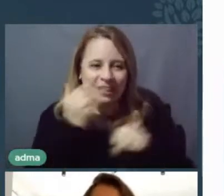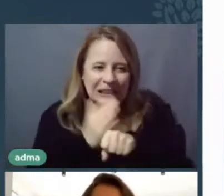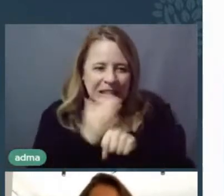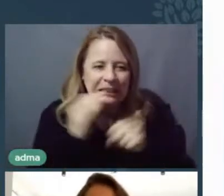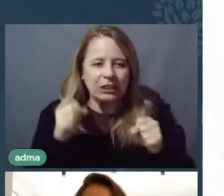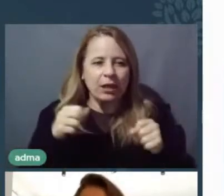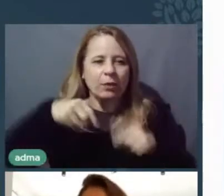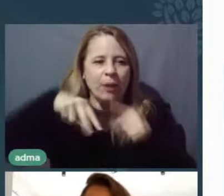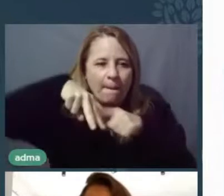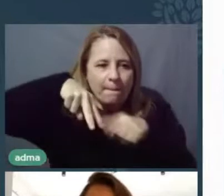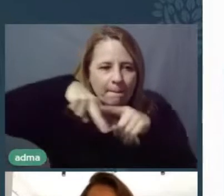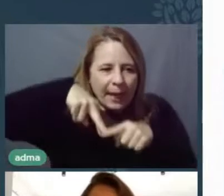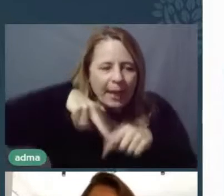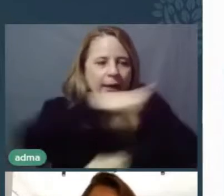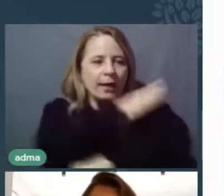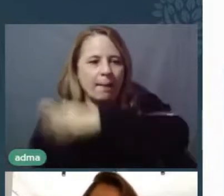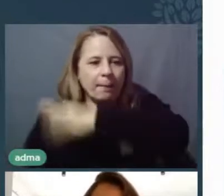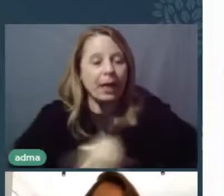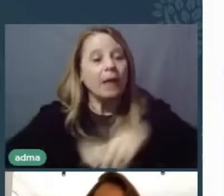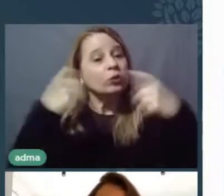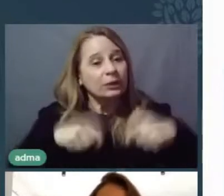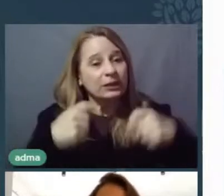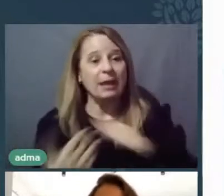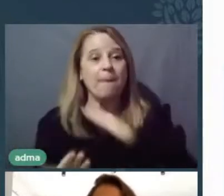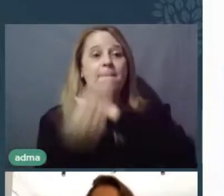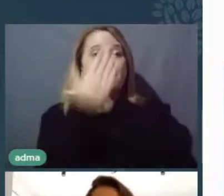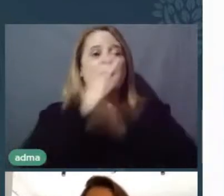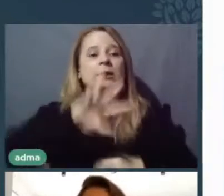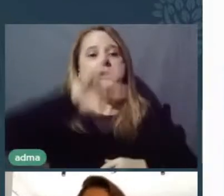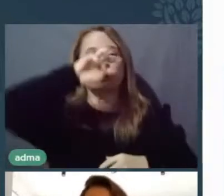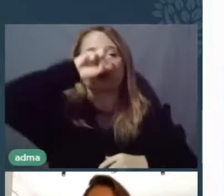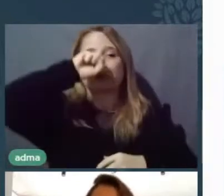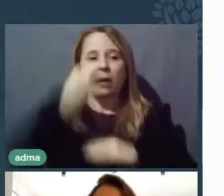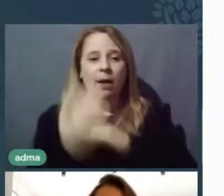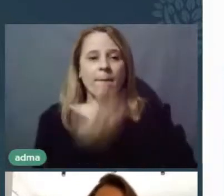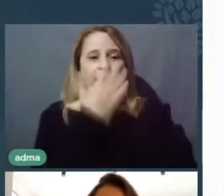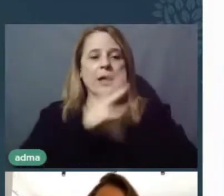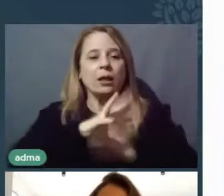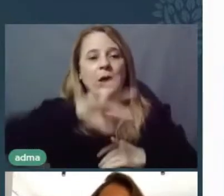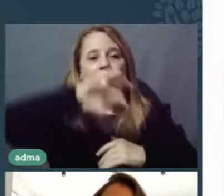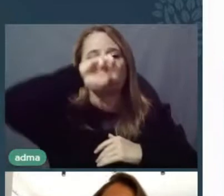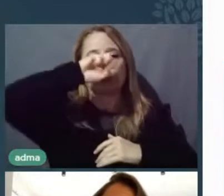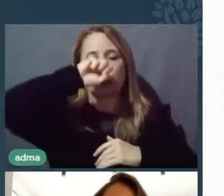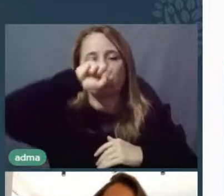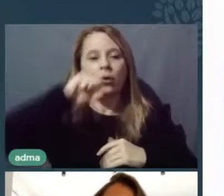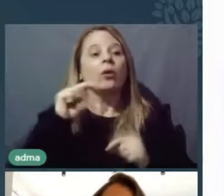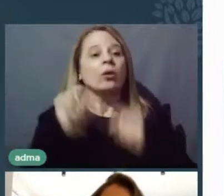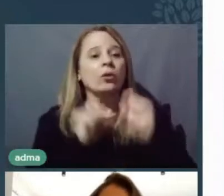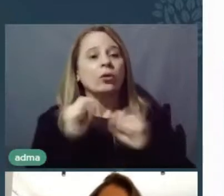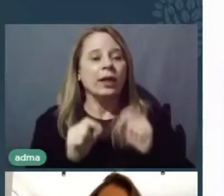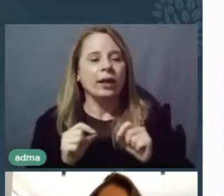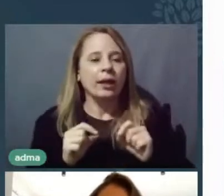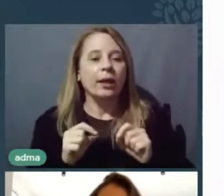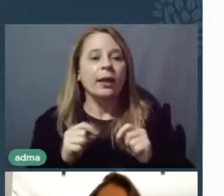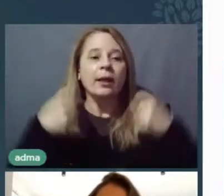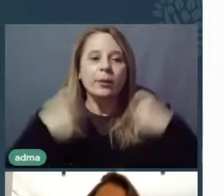das pernas, dos braços, eles precisam de mais oxigênio. Ou seja, para que mais oxigênio chegue nos tecidos, a gente tem que